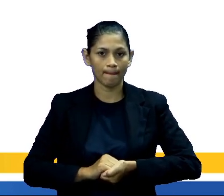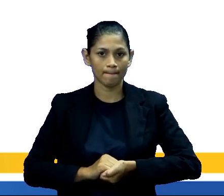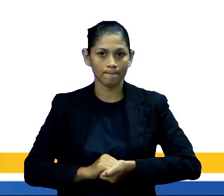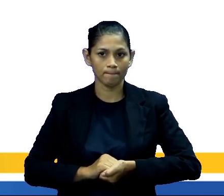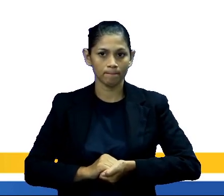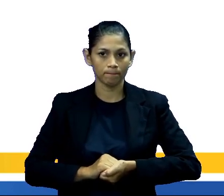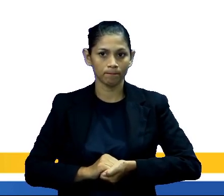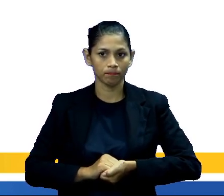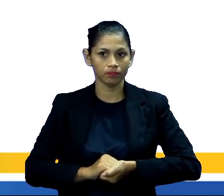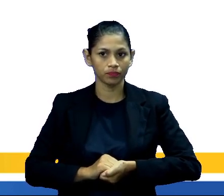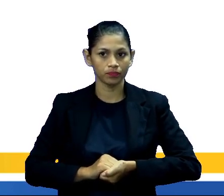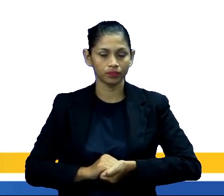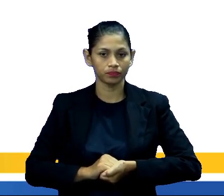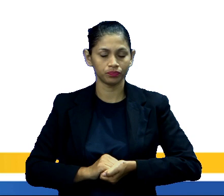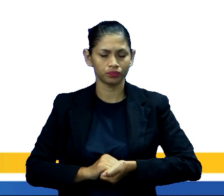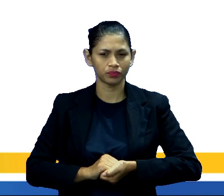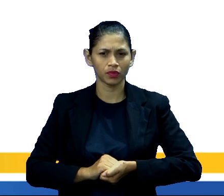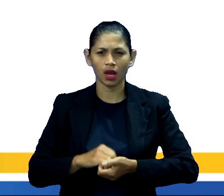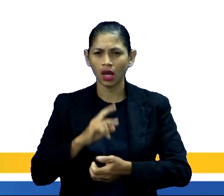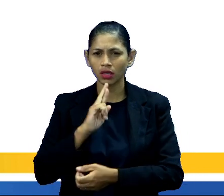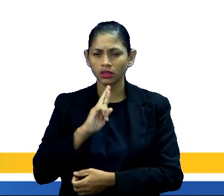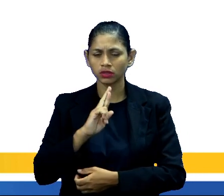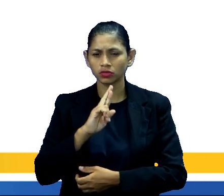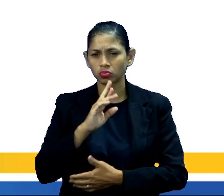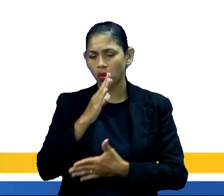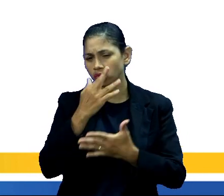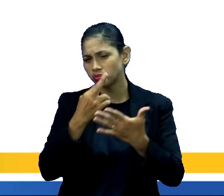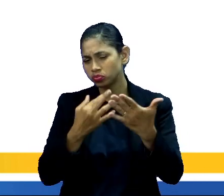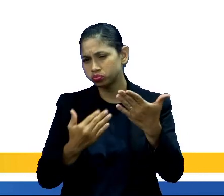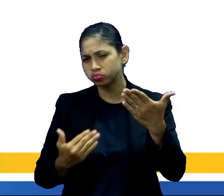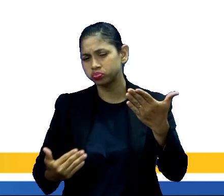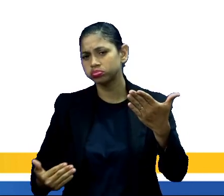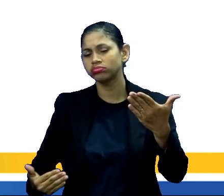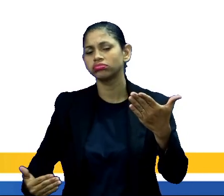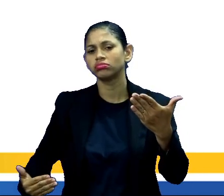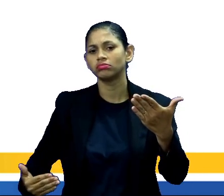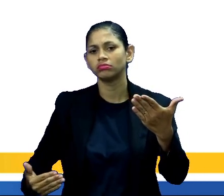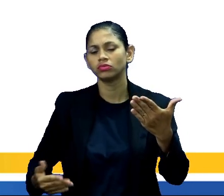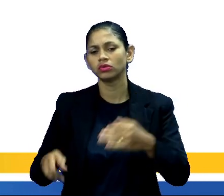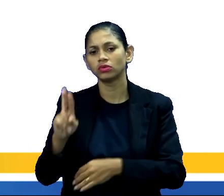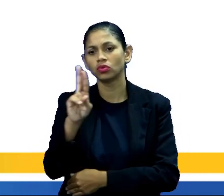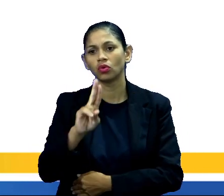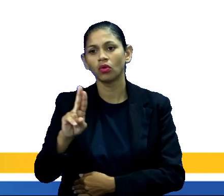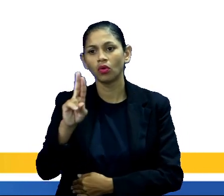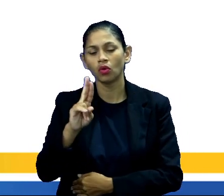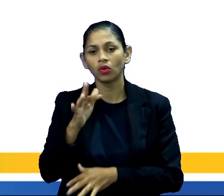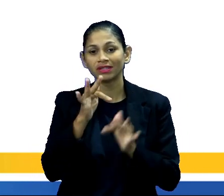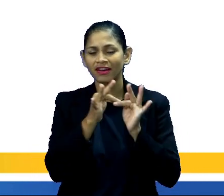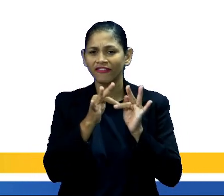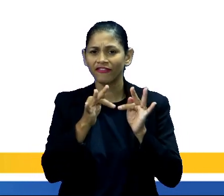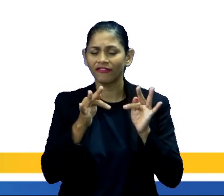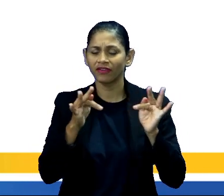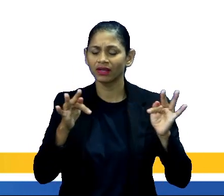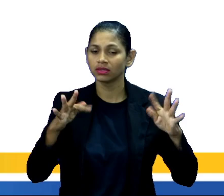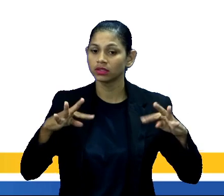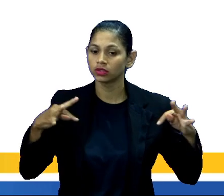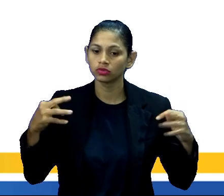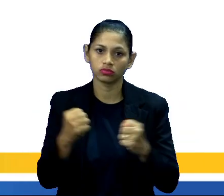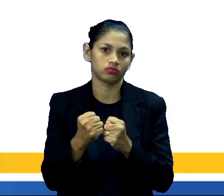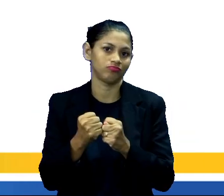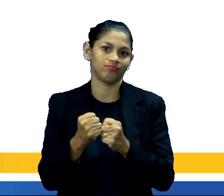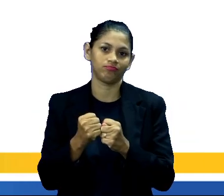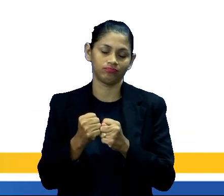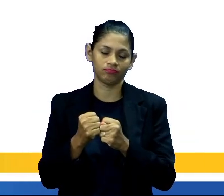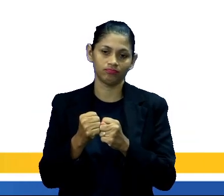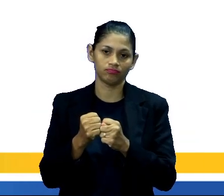Para long answers, respostas longas, mais completas, você vai utilizar basicamente a frase inteira, ok?